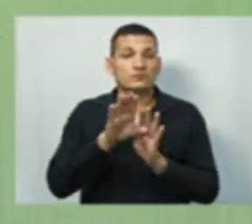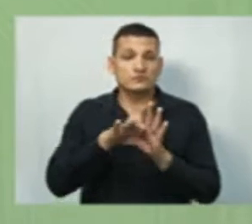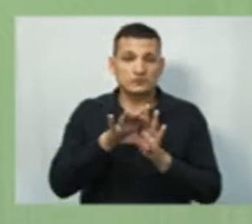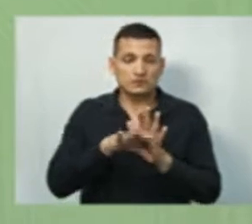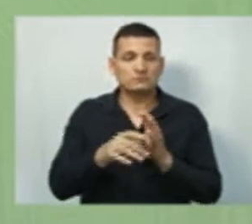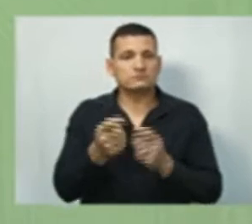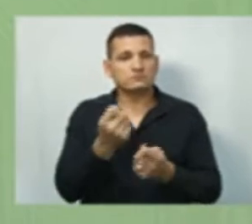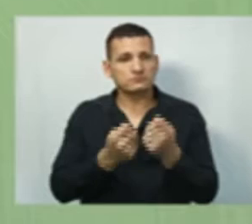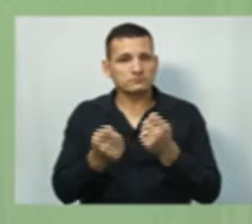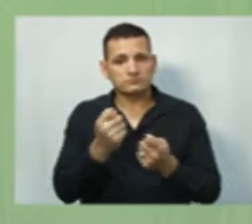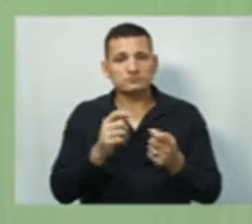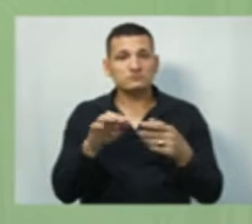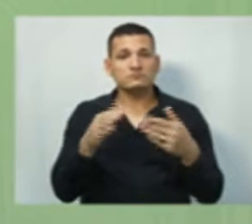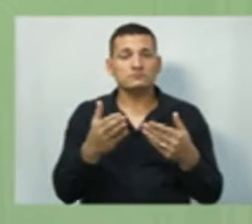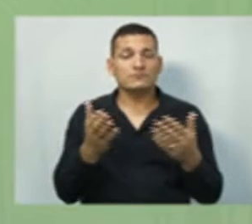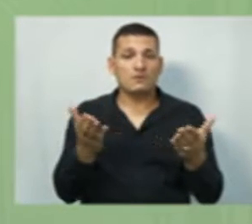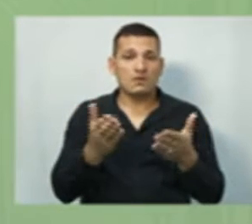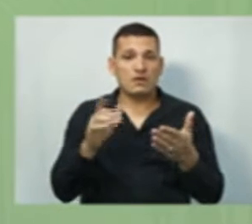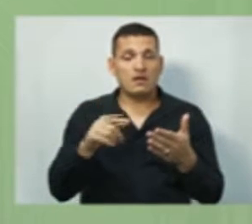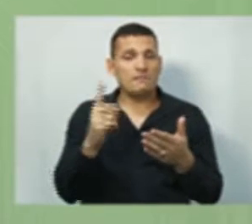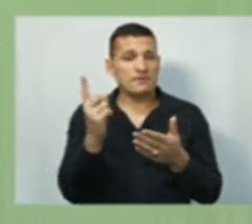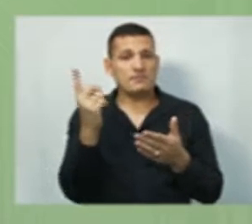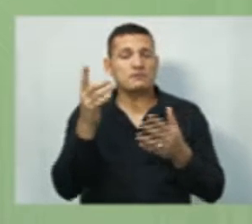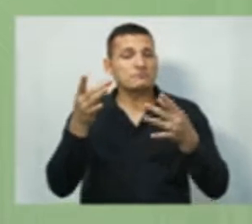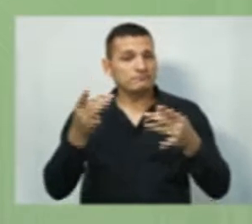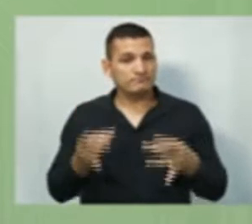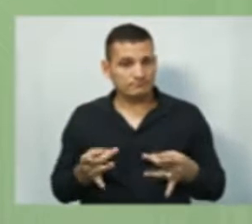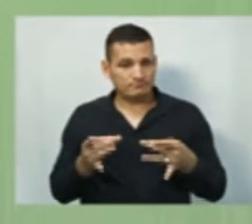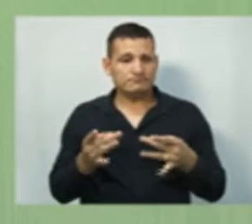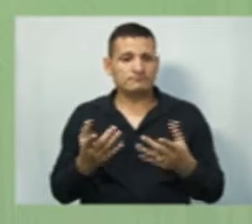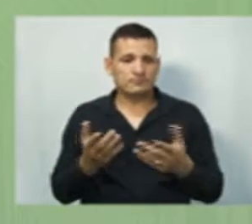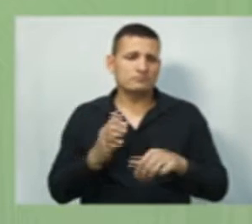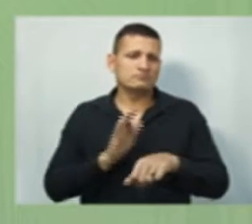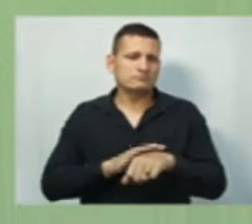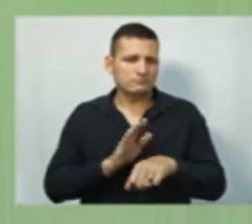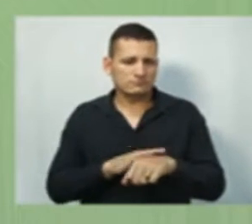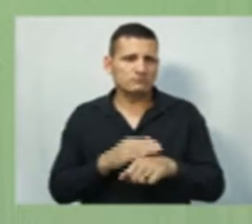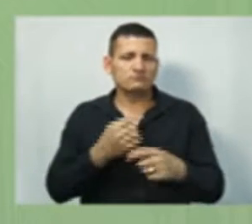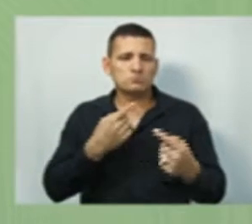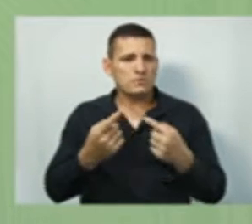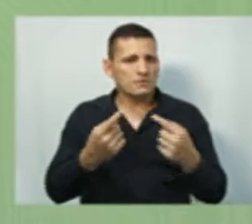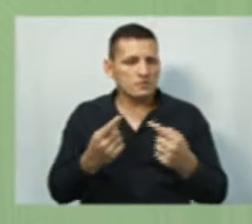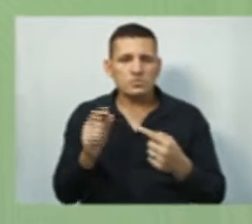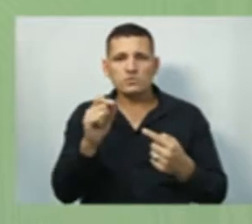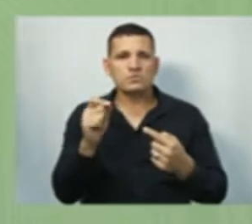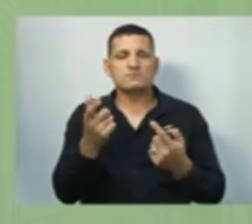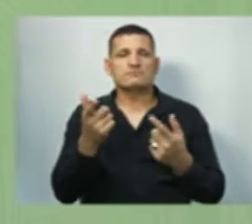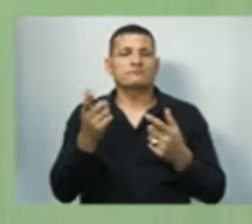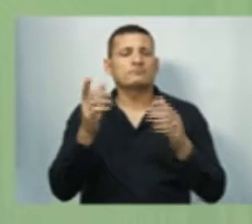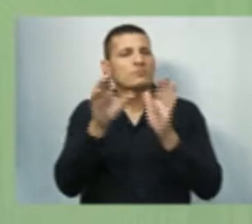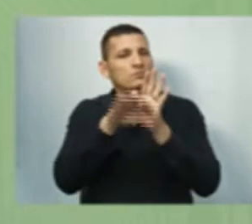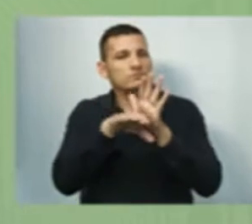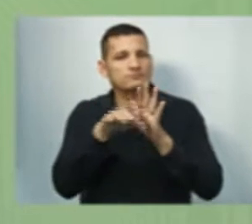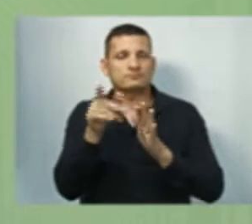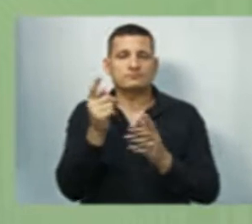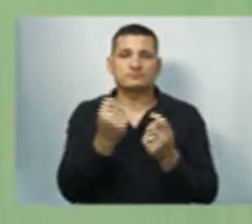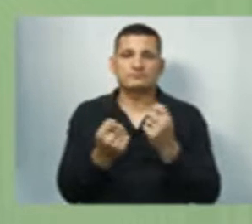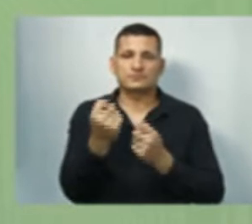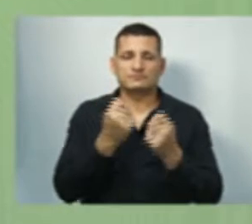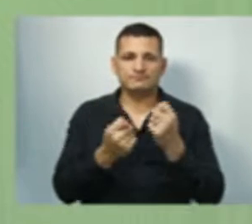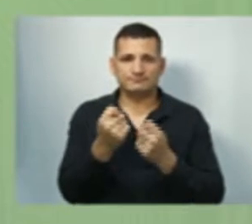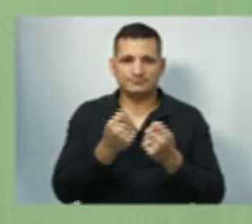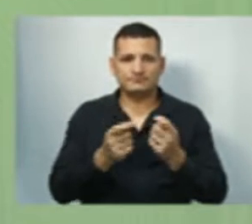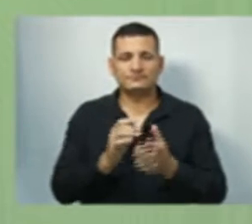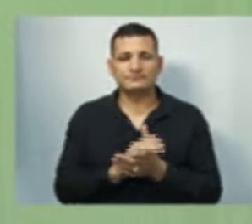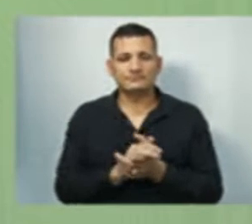Então, pessoal, esse vai ser o primeiro detalhe que nós vamos determinar um tempo para discutir. O que é o conceito de economia? Bem nessa ideia,